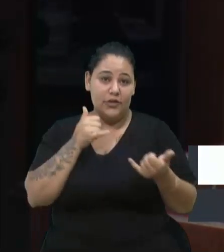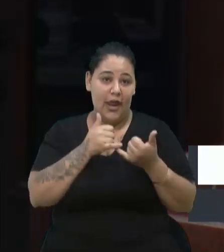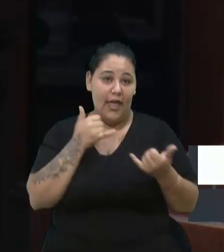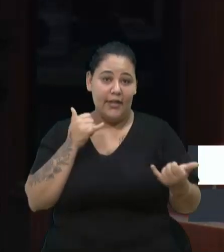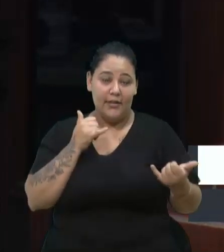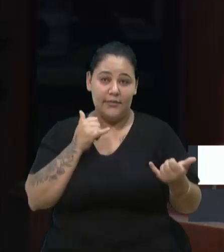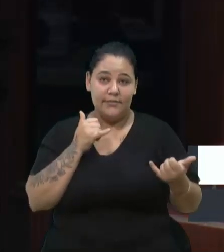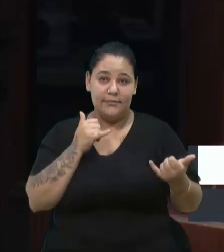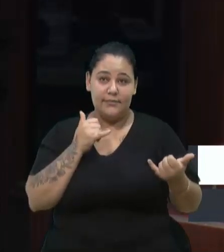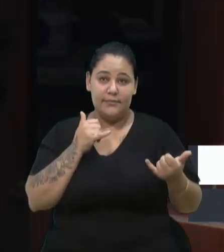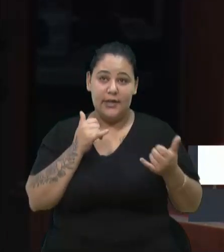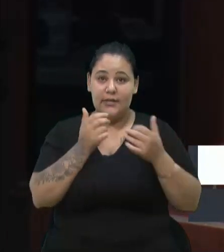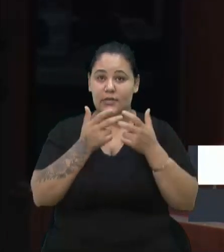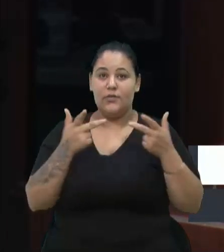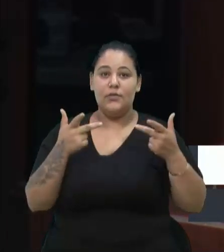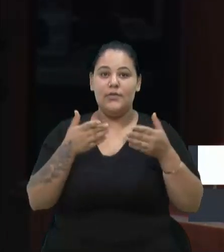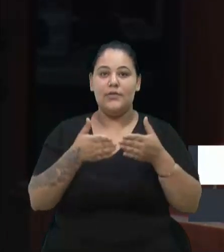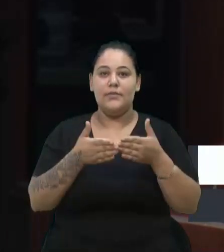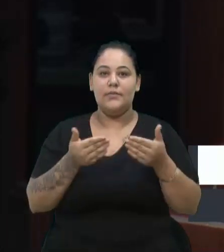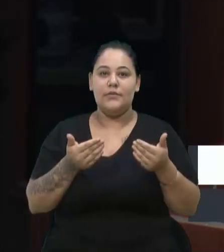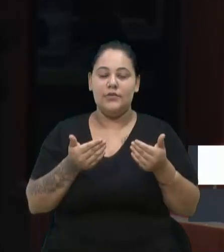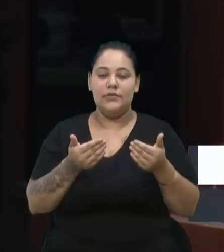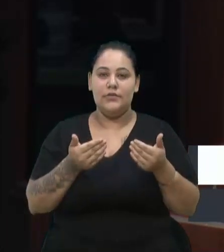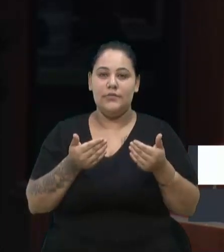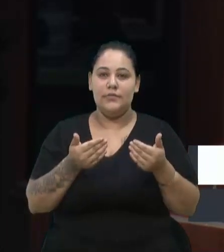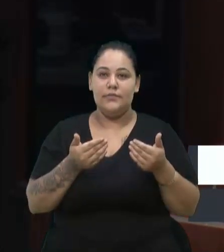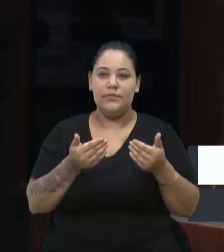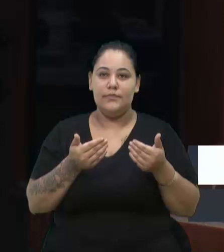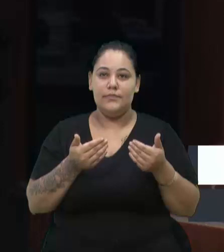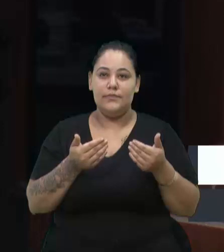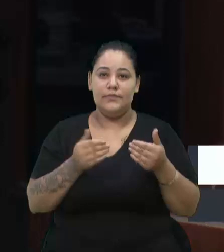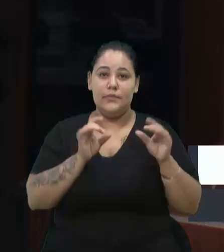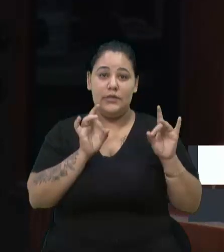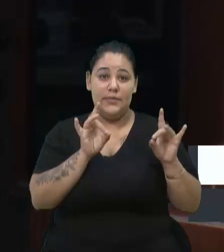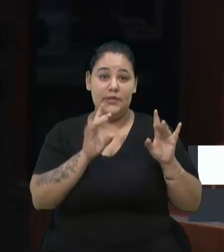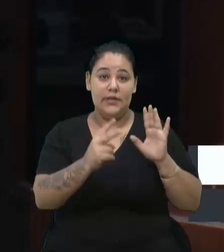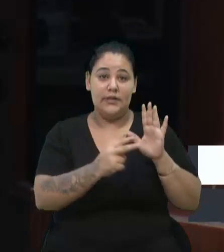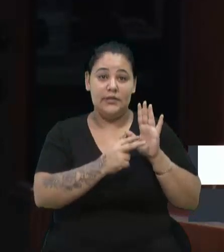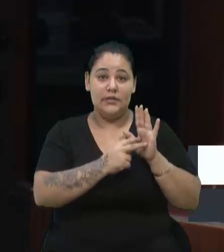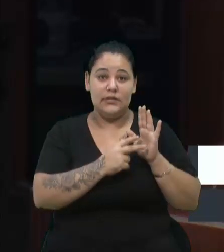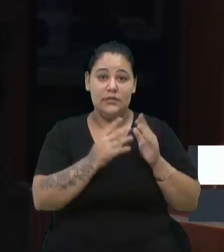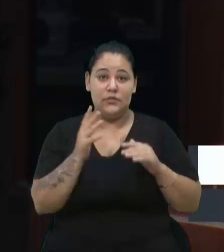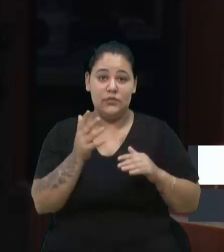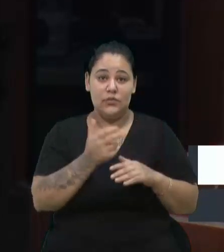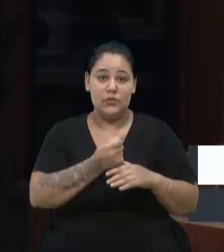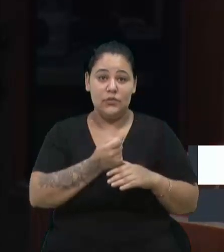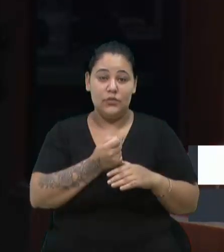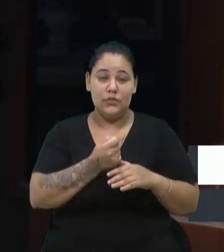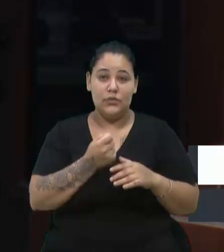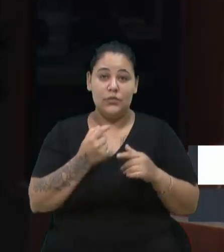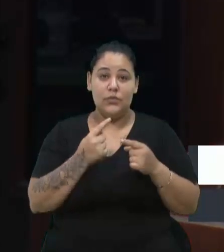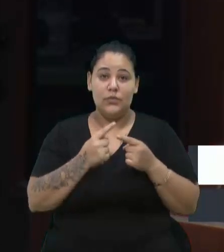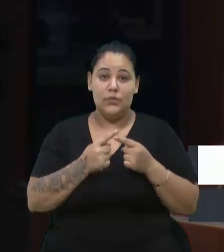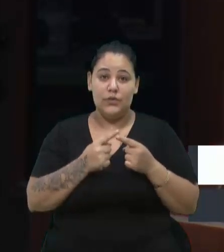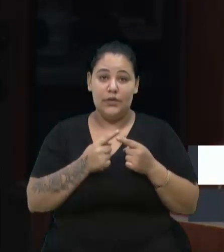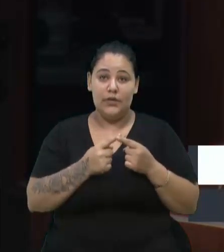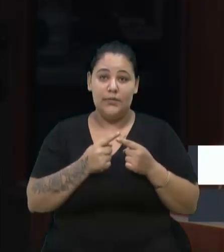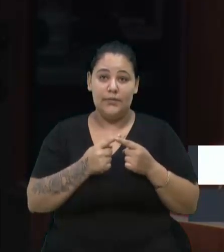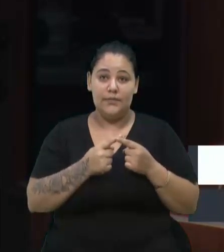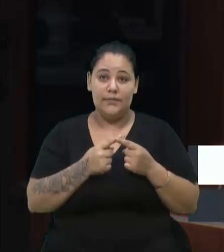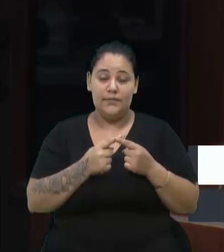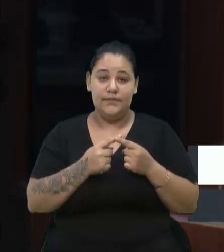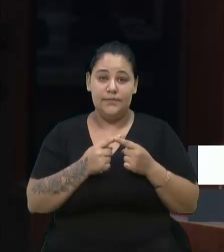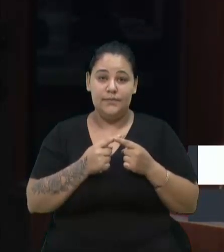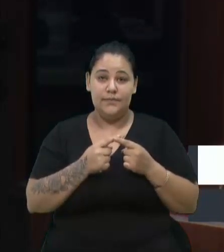sentido, pessoal, eu peço uma especial atenção, então, de todos, porque na surdina, como se